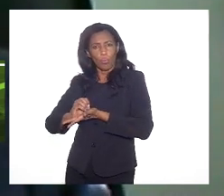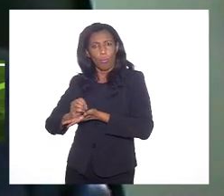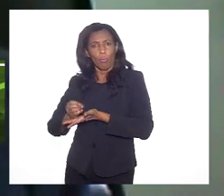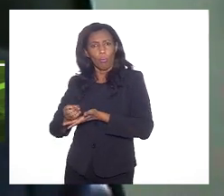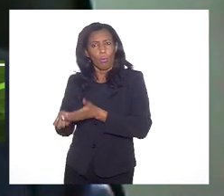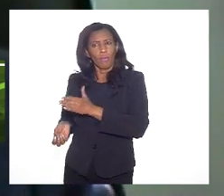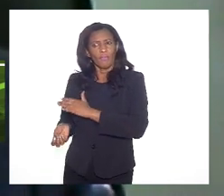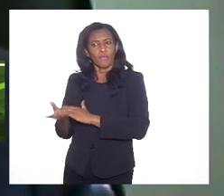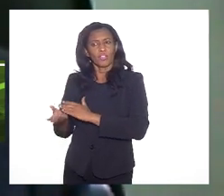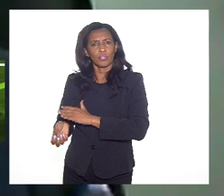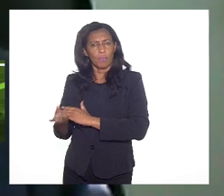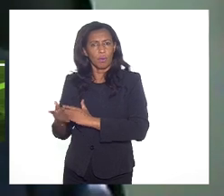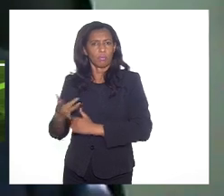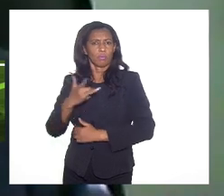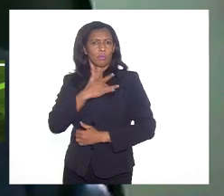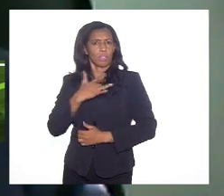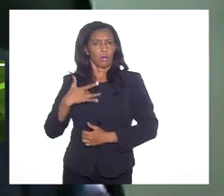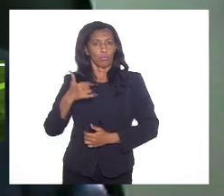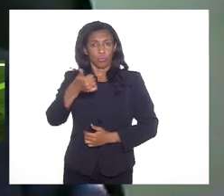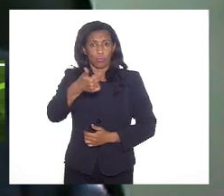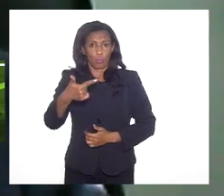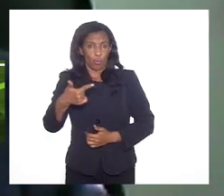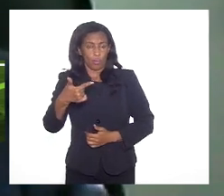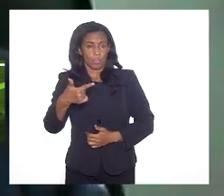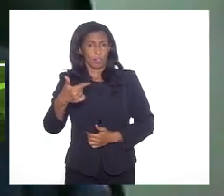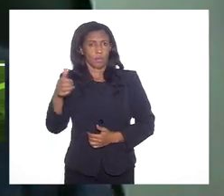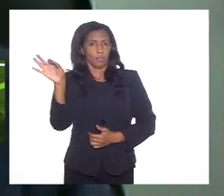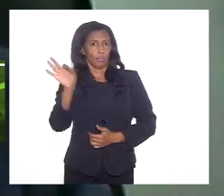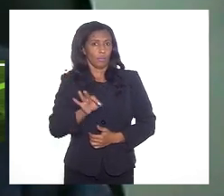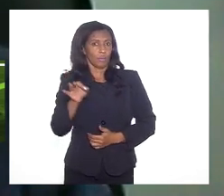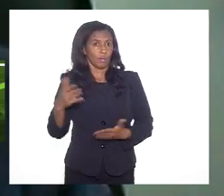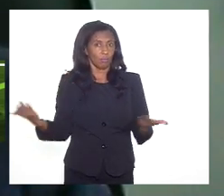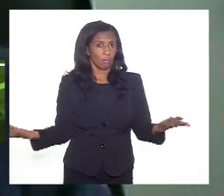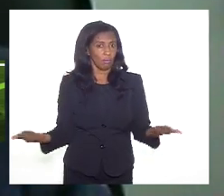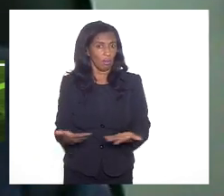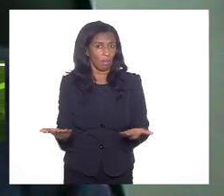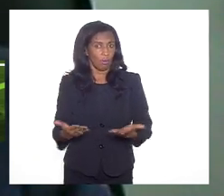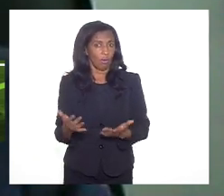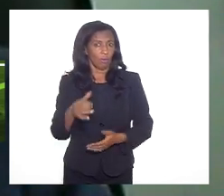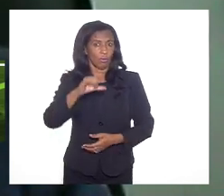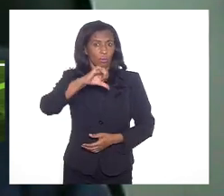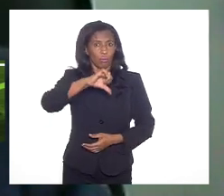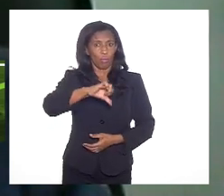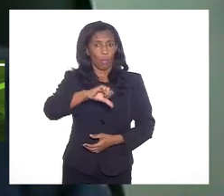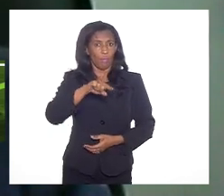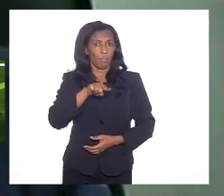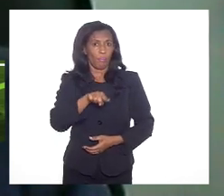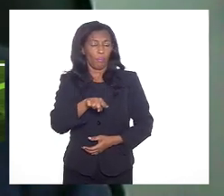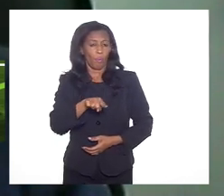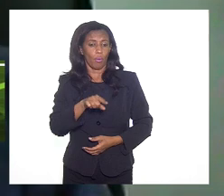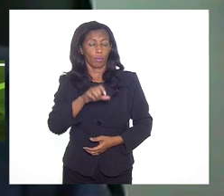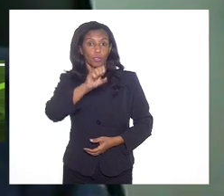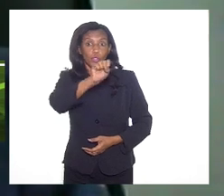da área da saúde de 12%, até agora só houve investimento de